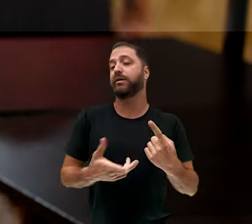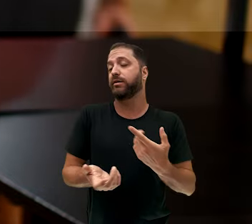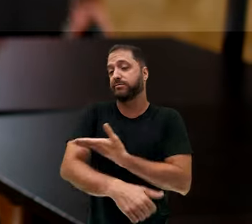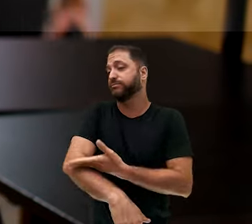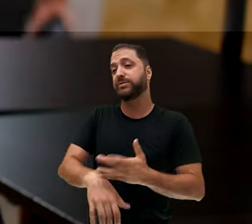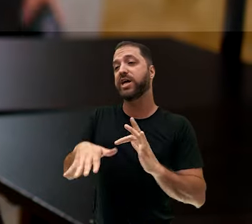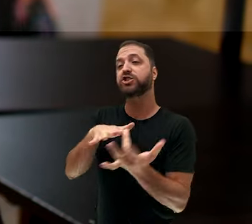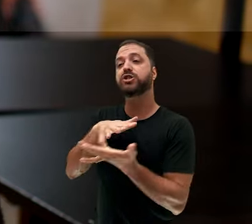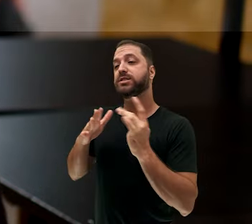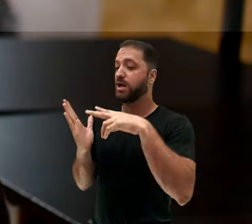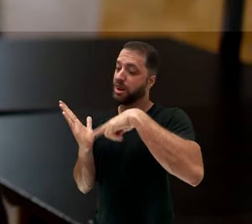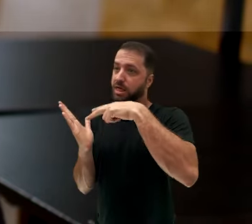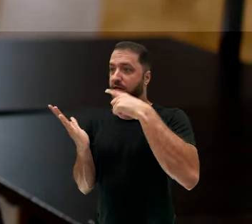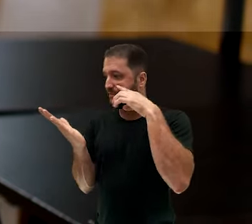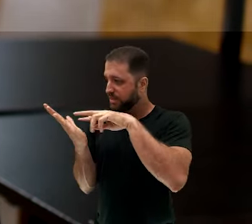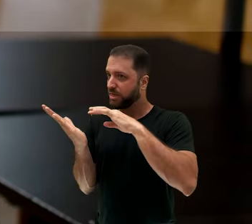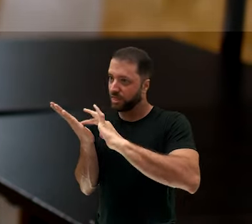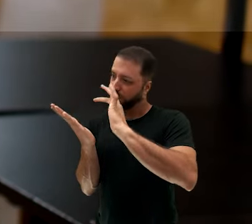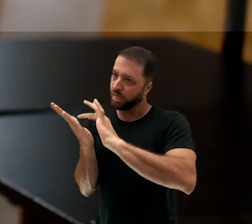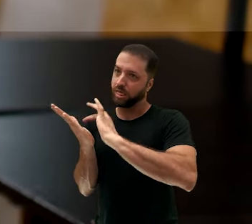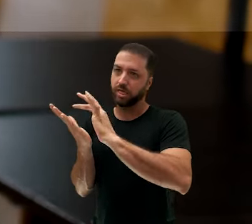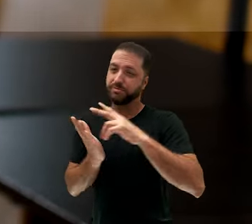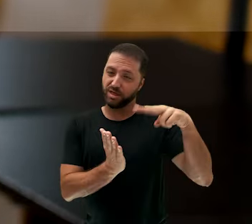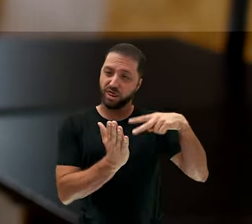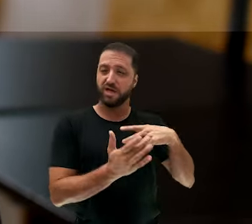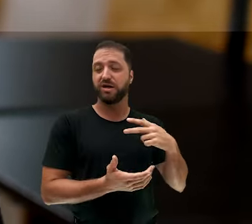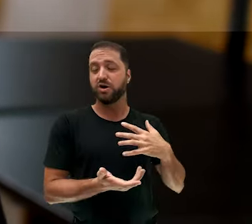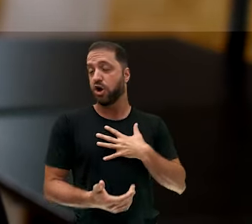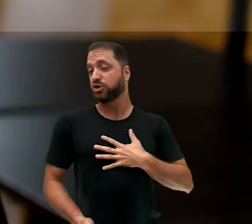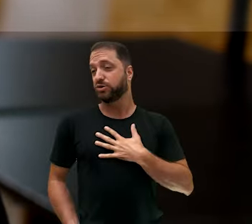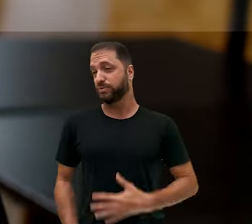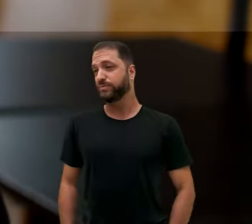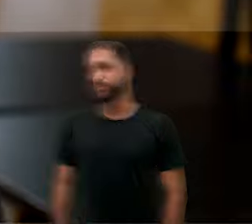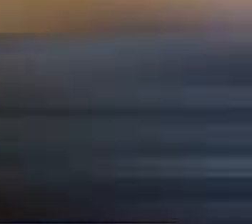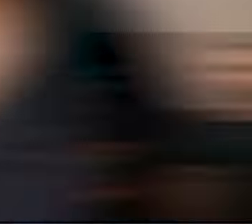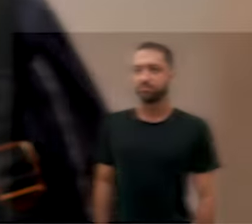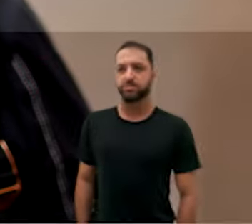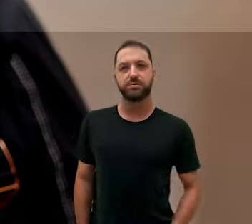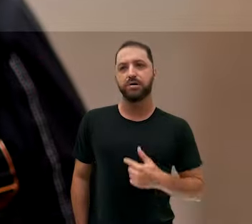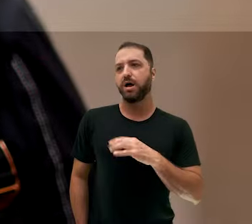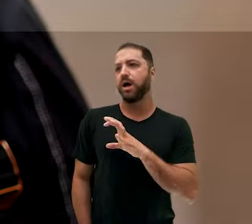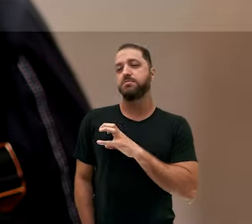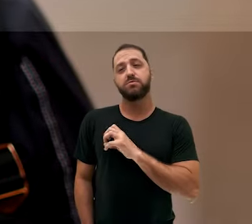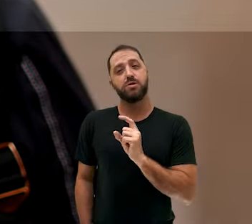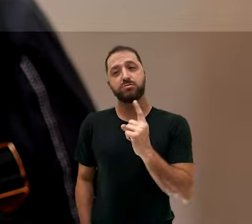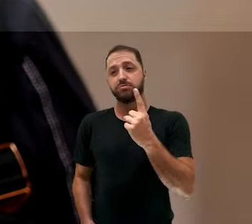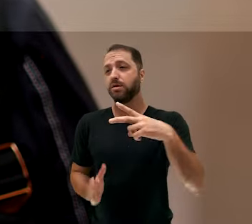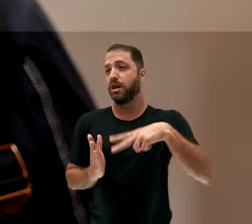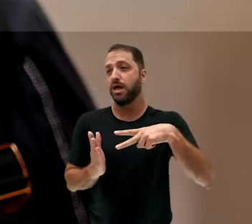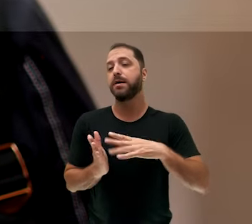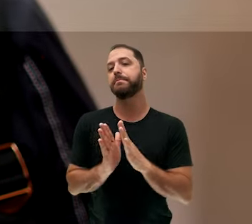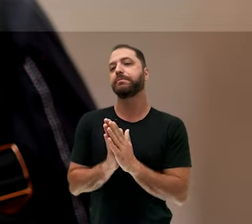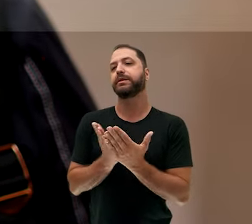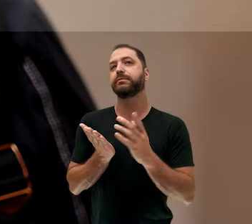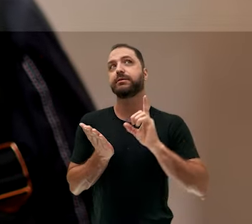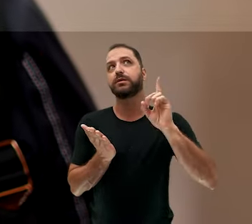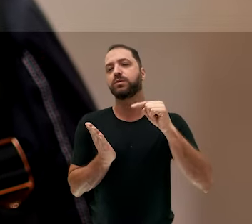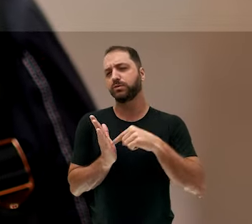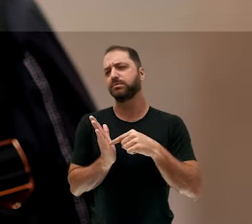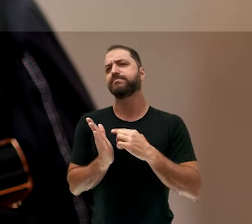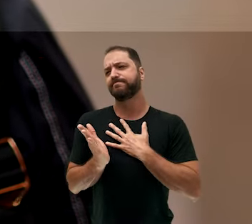Eu mesmo perdi, às vezes, por causa de rede social, mas eu gosto de ler. Meu maior amor é ler a Bíblia, em primeiro